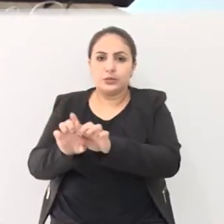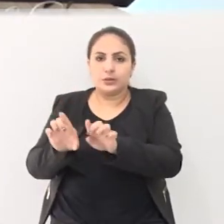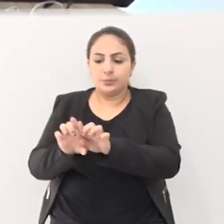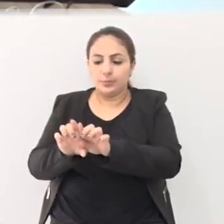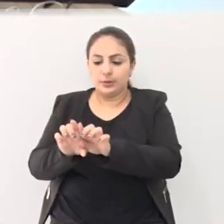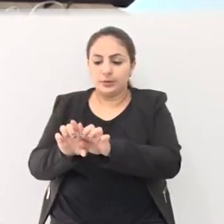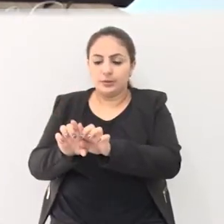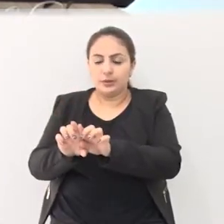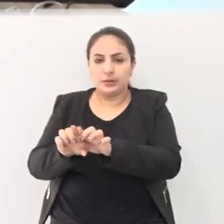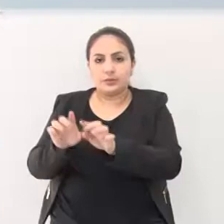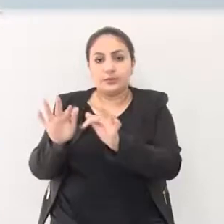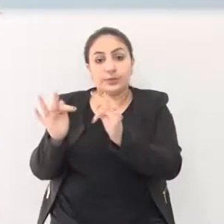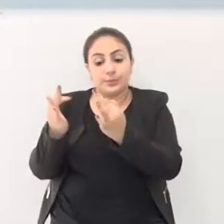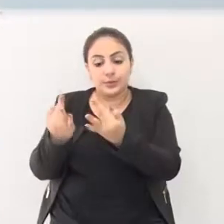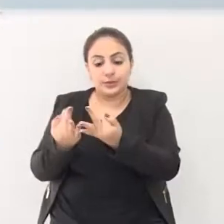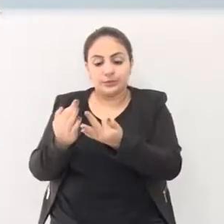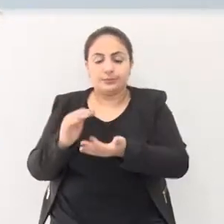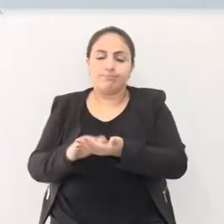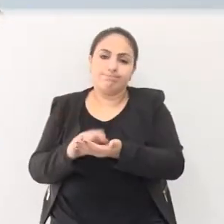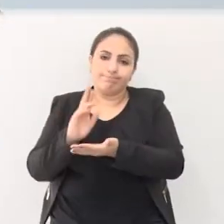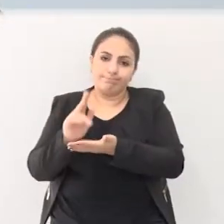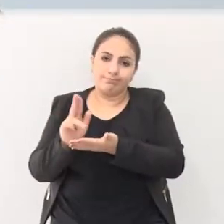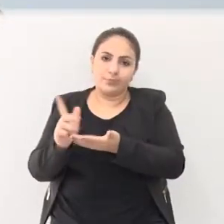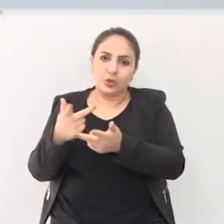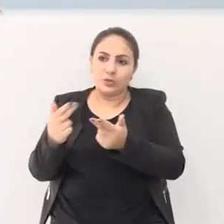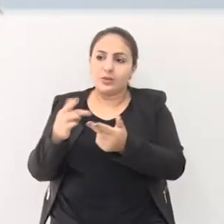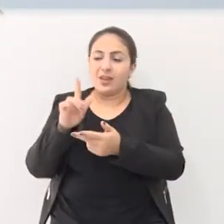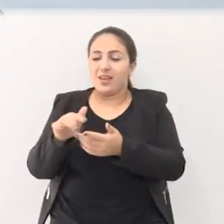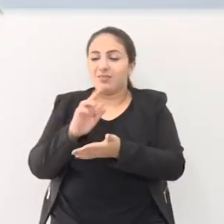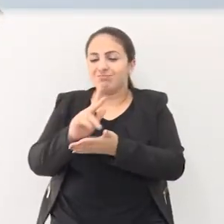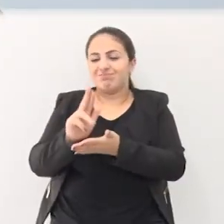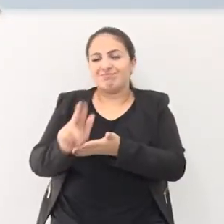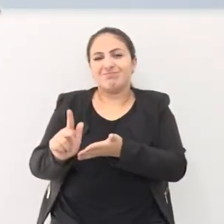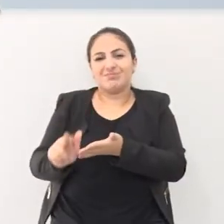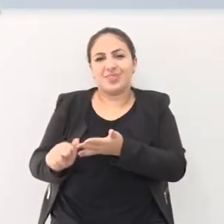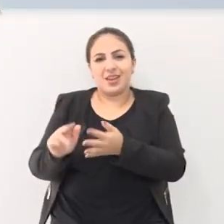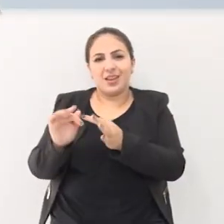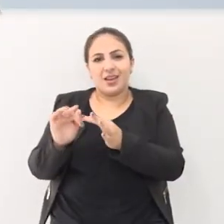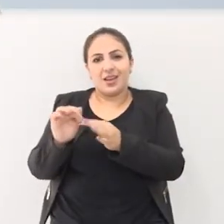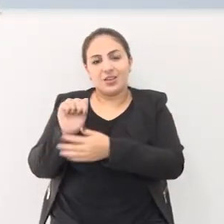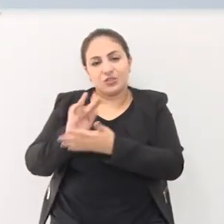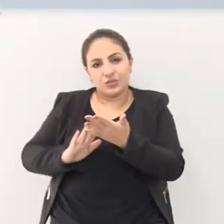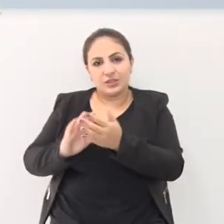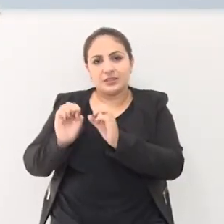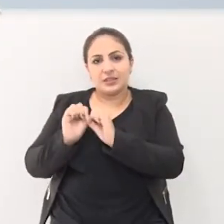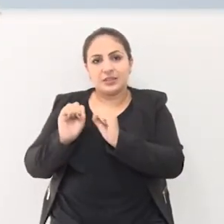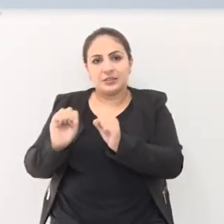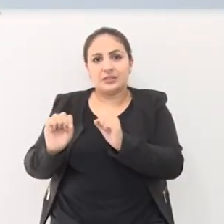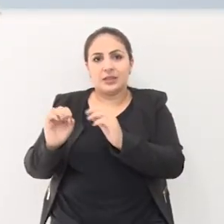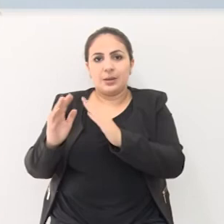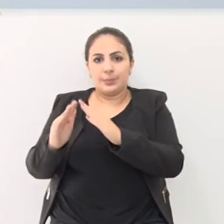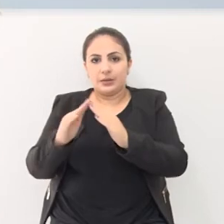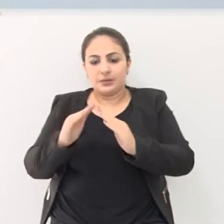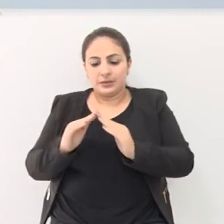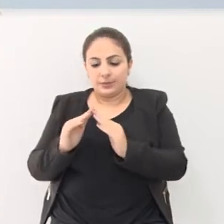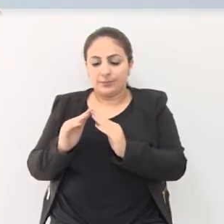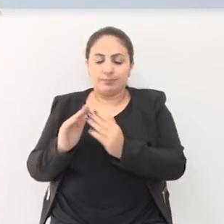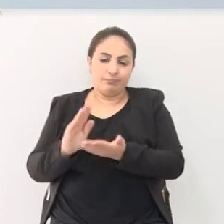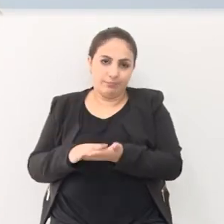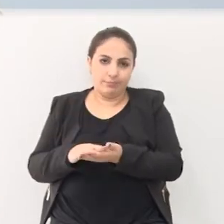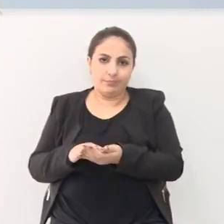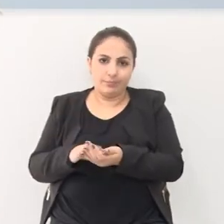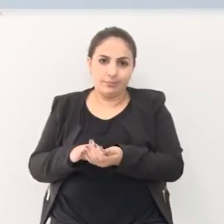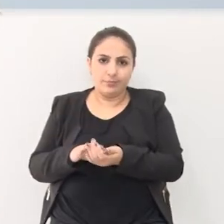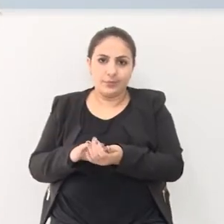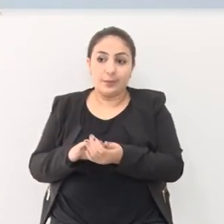auxilia também essas famílias. Enfim, são várias aí as atividades da Secretaria de Habitação,